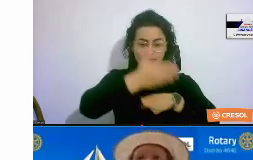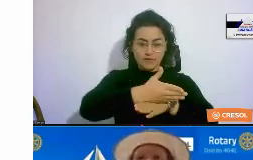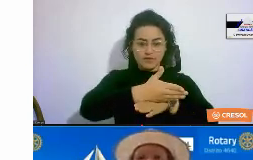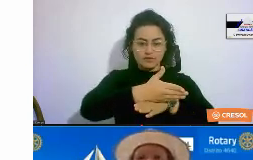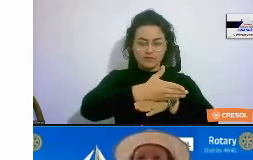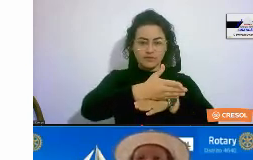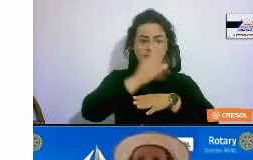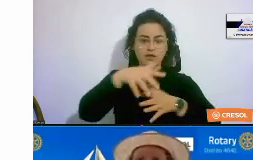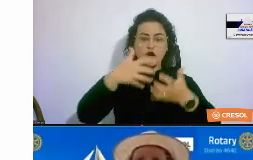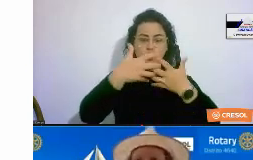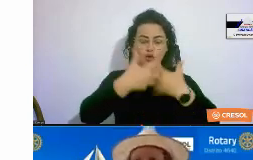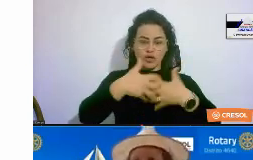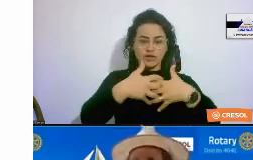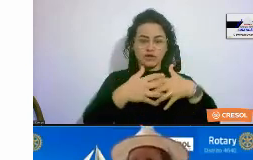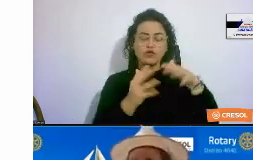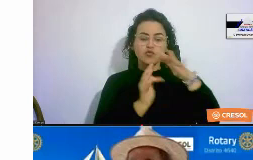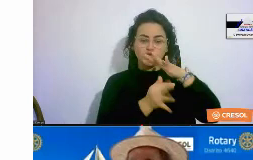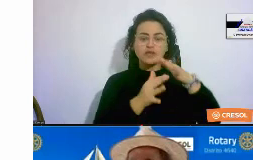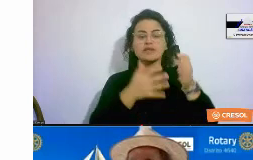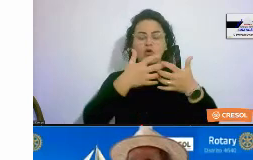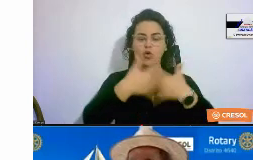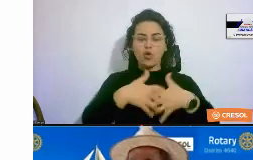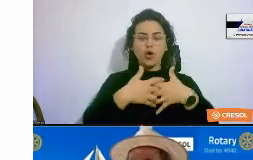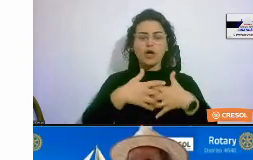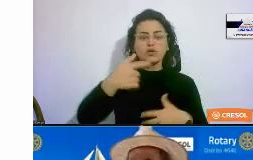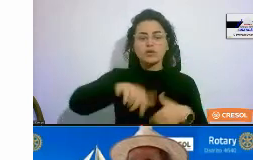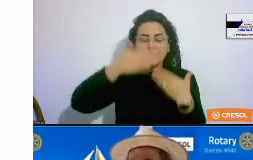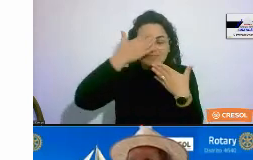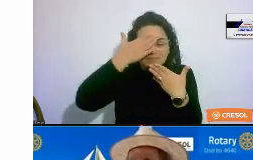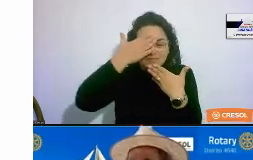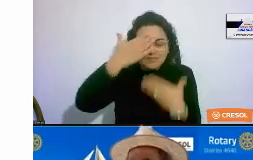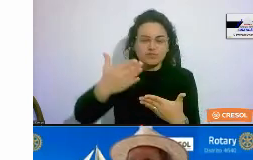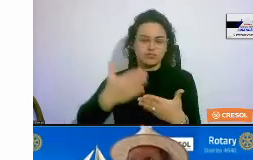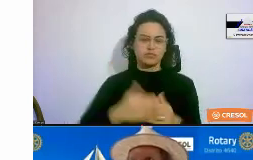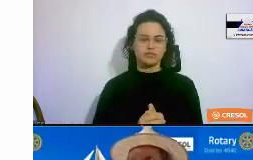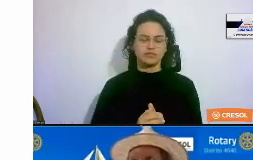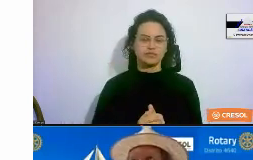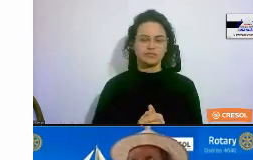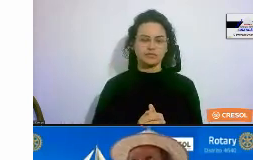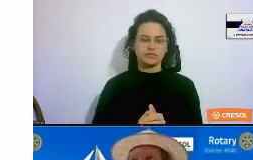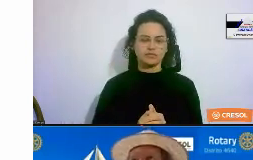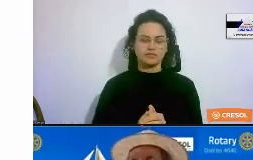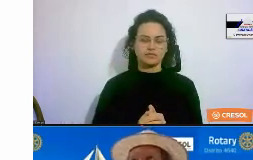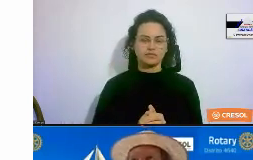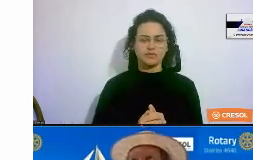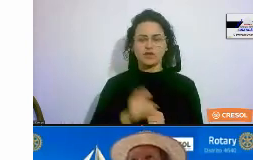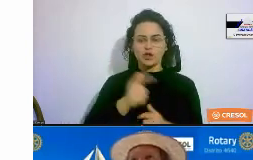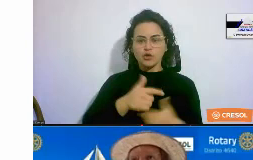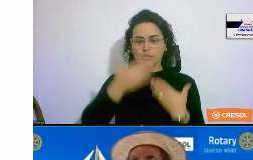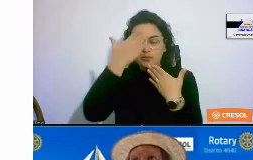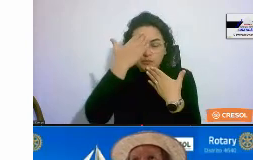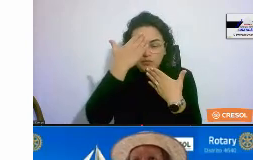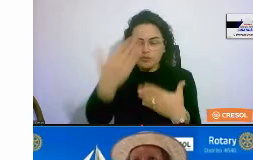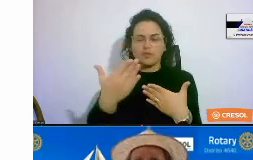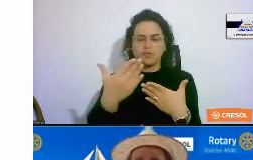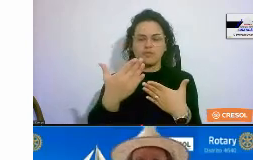Rotary, a Fundação Otária. Nós temos que ser grata, é uma gratidão que eu dou, eu peço, eu